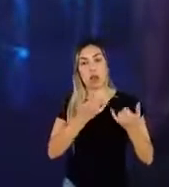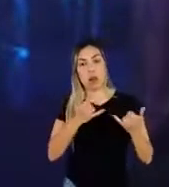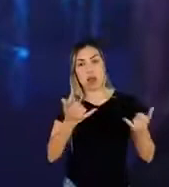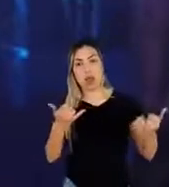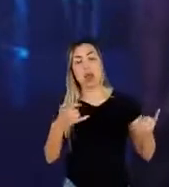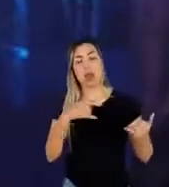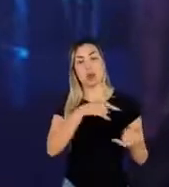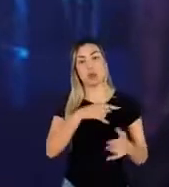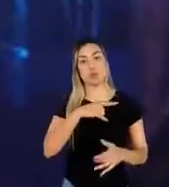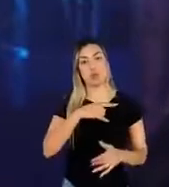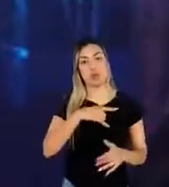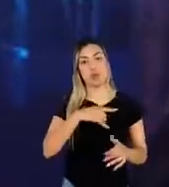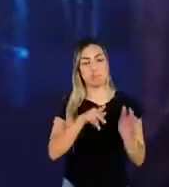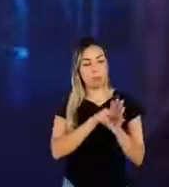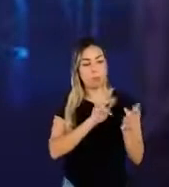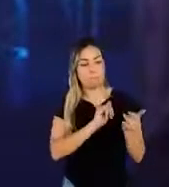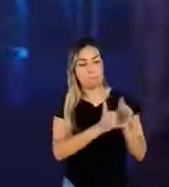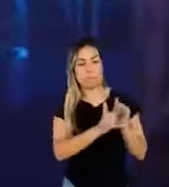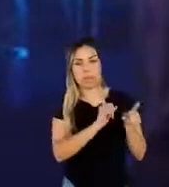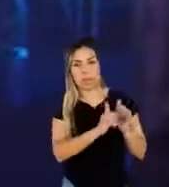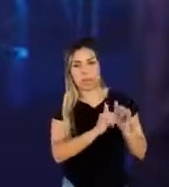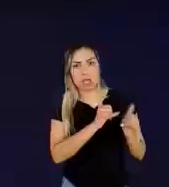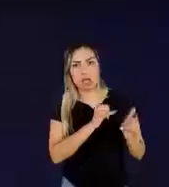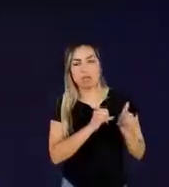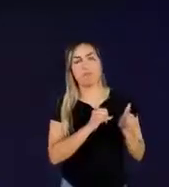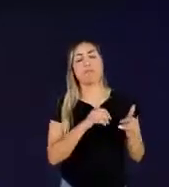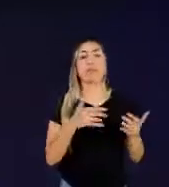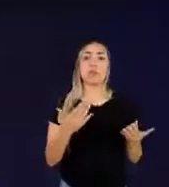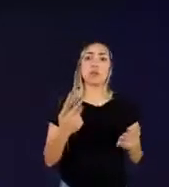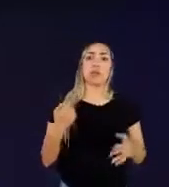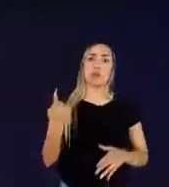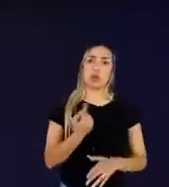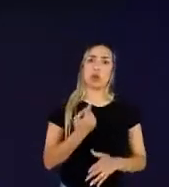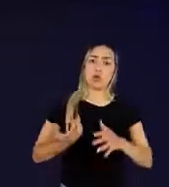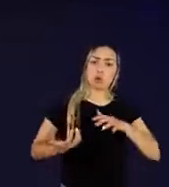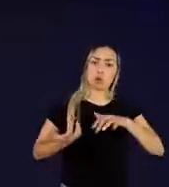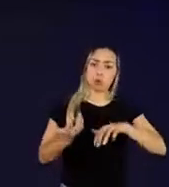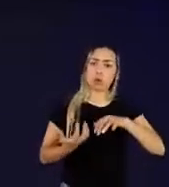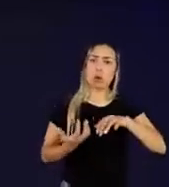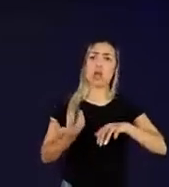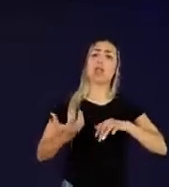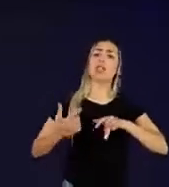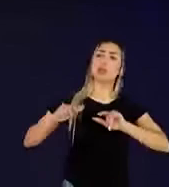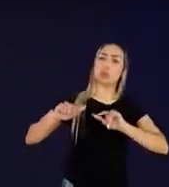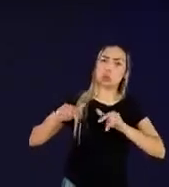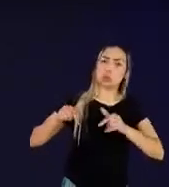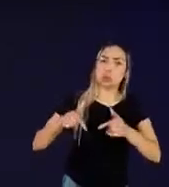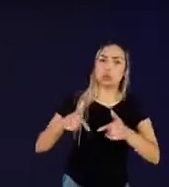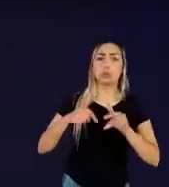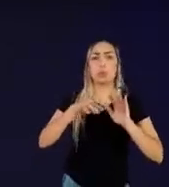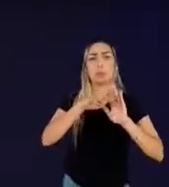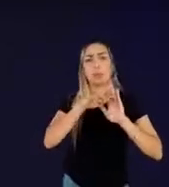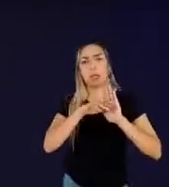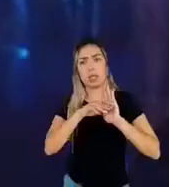eu não tenho dúvidas de que o Congresso está... Nós estamos trabalhando muito todas essas matérias, porque, para você ter uma ideia,